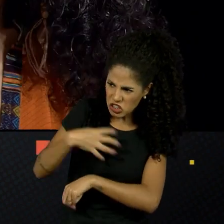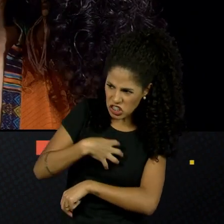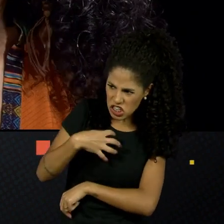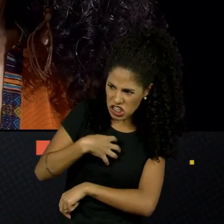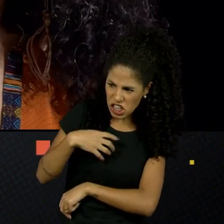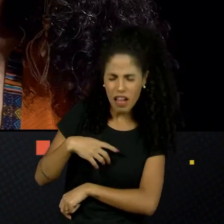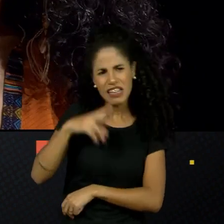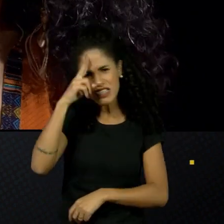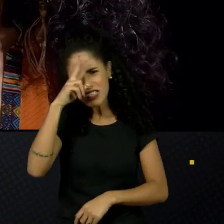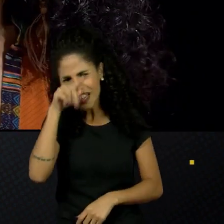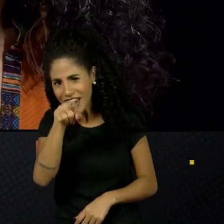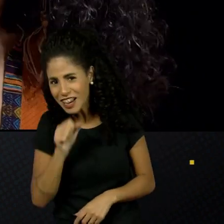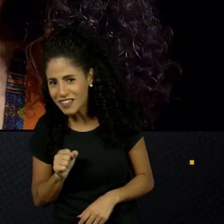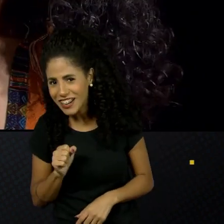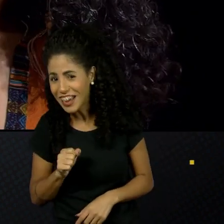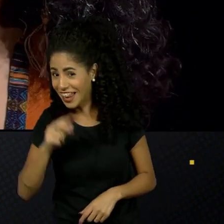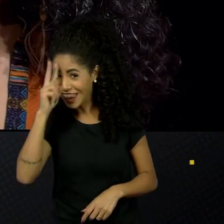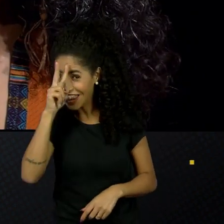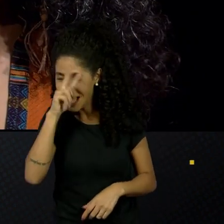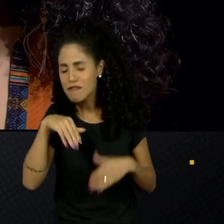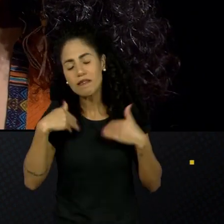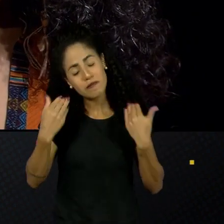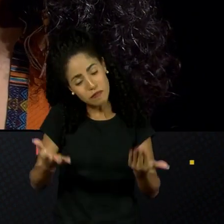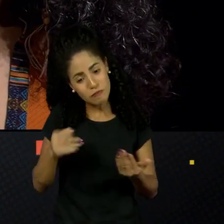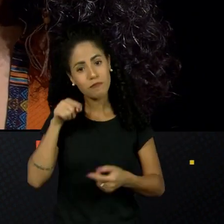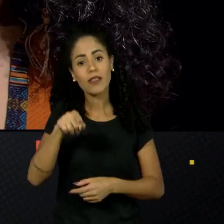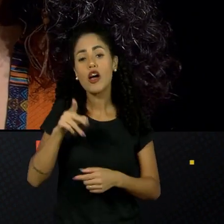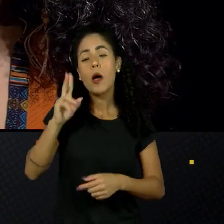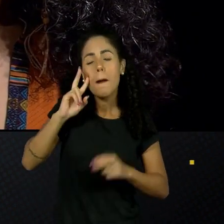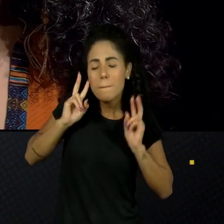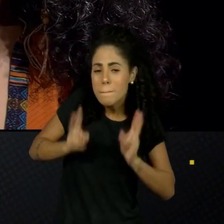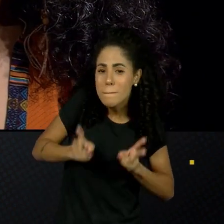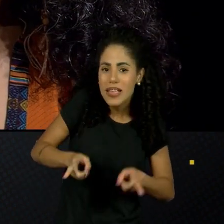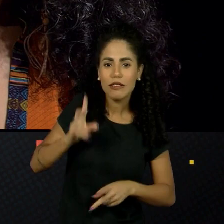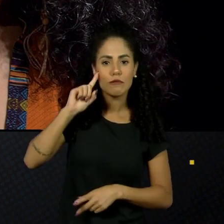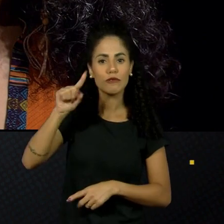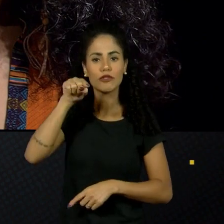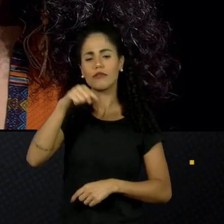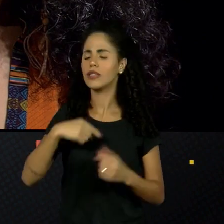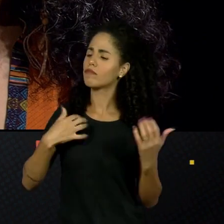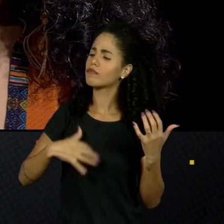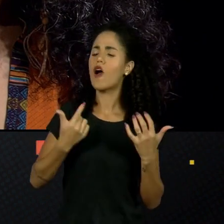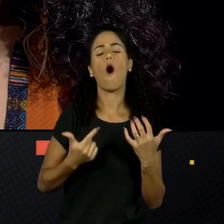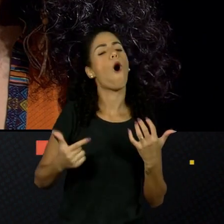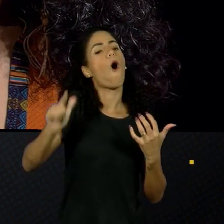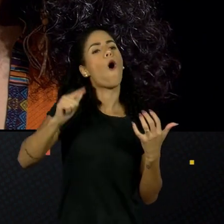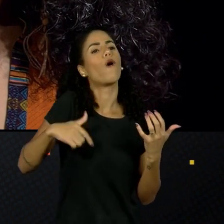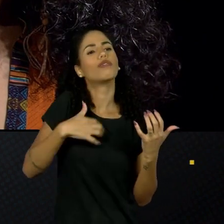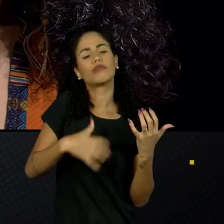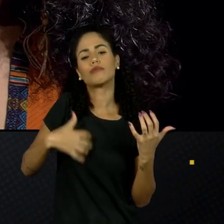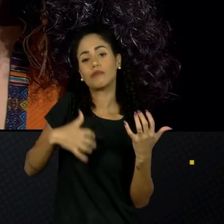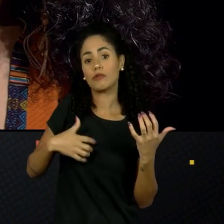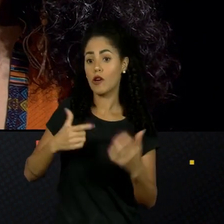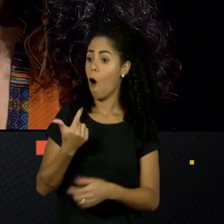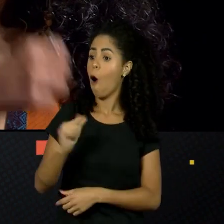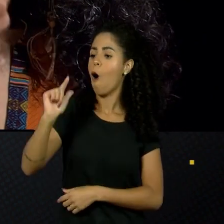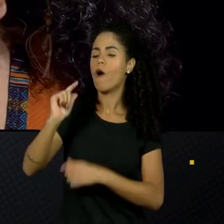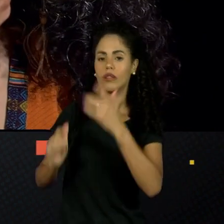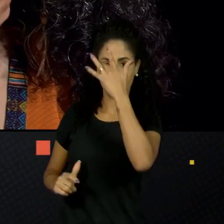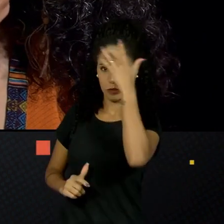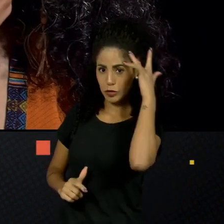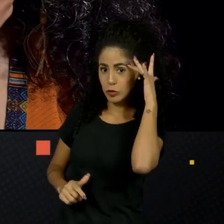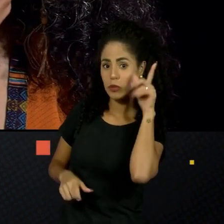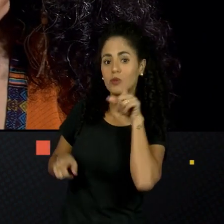Você lembra disso, da moda importada? E nesse mesmo dia você cantou a música do Seu Delegado, e tinha uma pessoa que também estava lá,